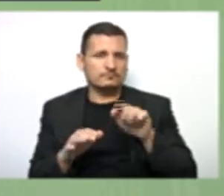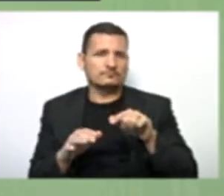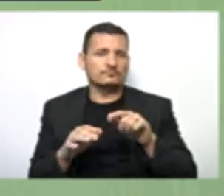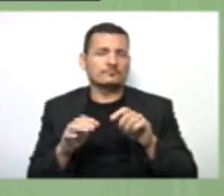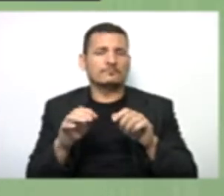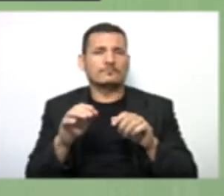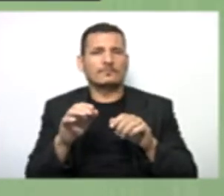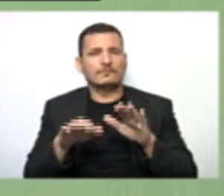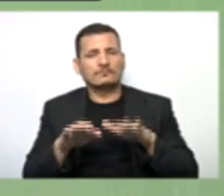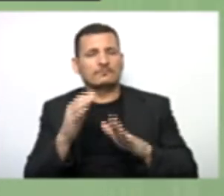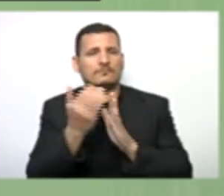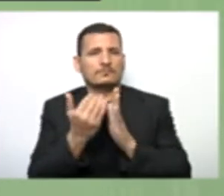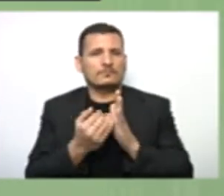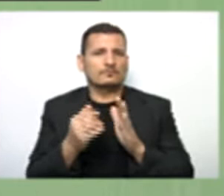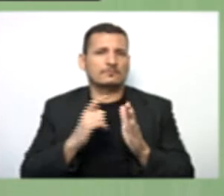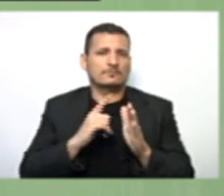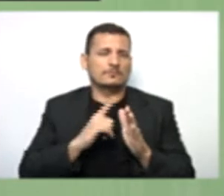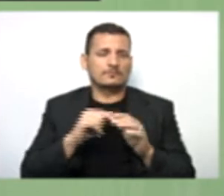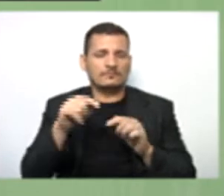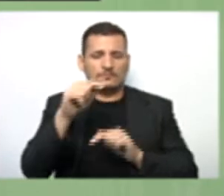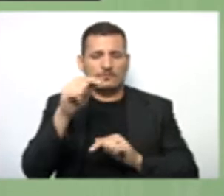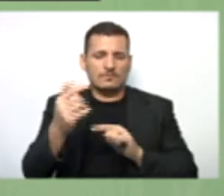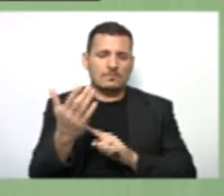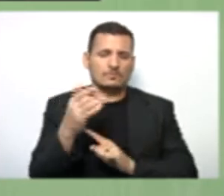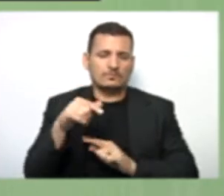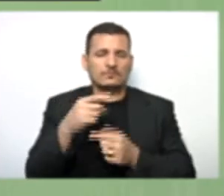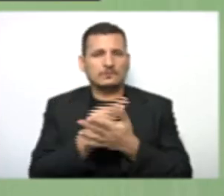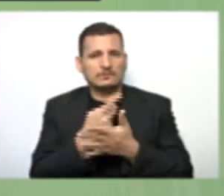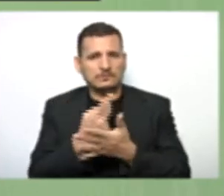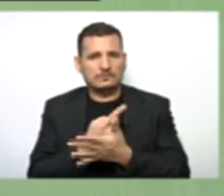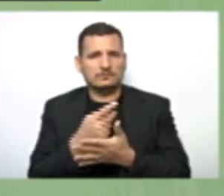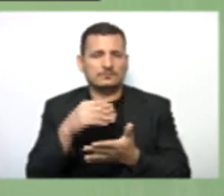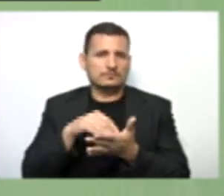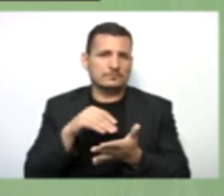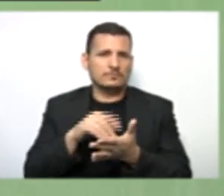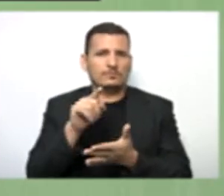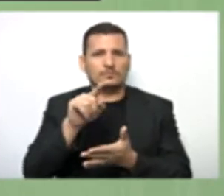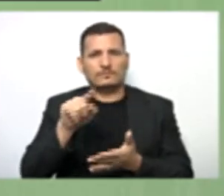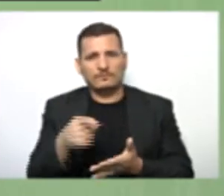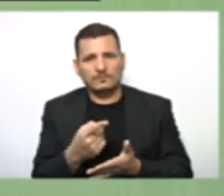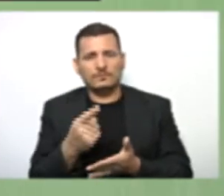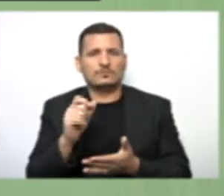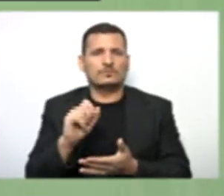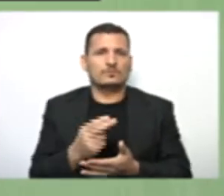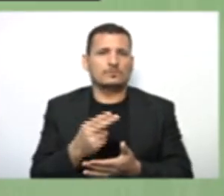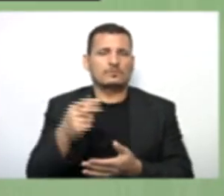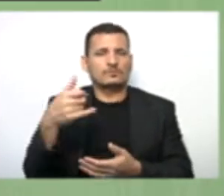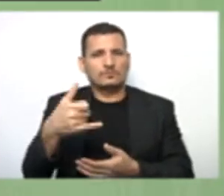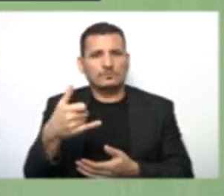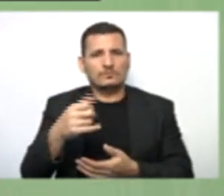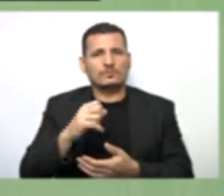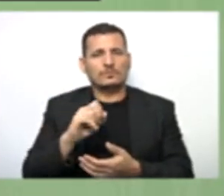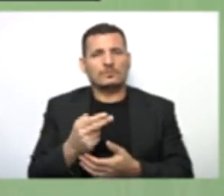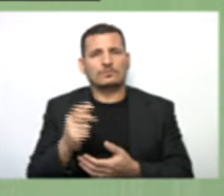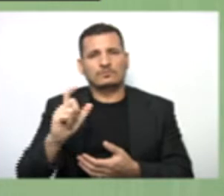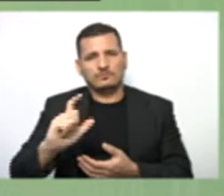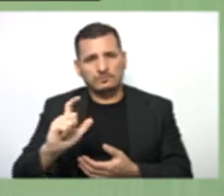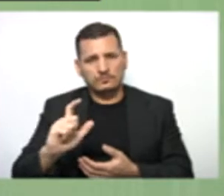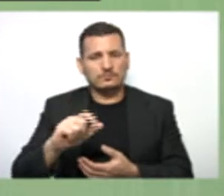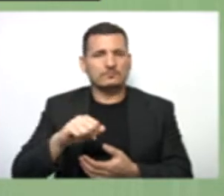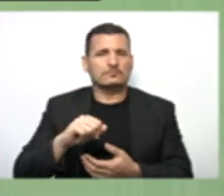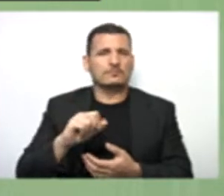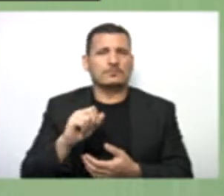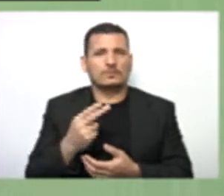fica reclamando aí e tal, que está faltando alguma coisa. Que perdeu um ponto e vírgula no meio do caminho, né, professor? Um ponto,